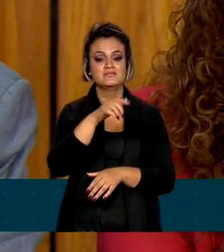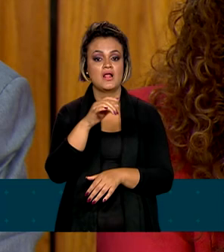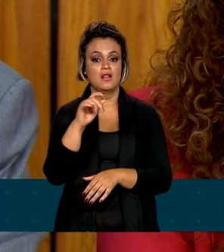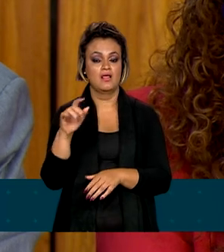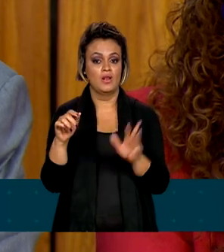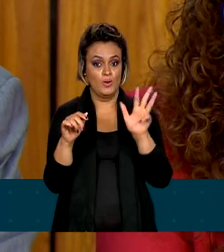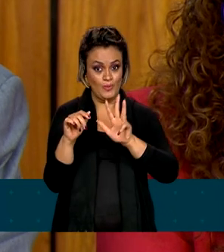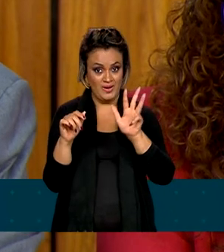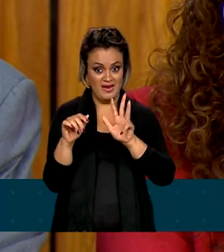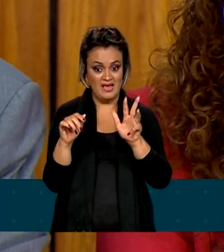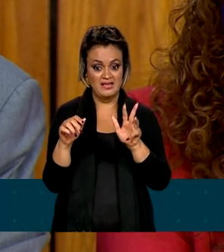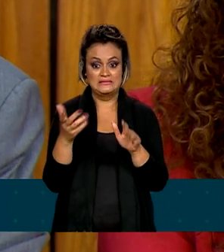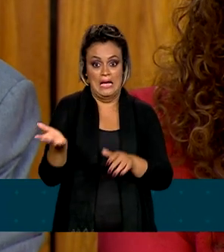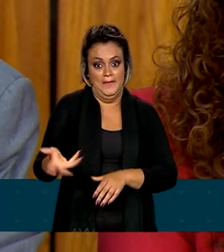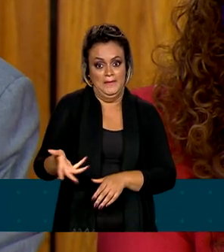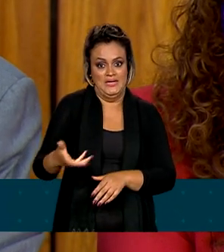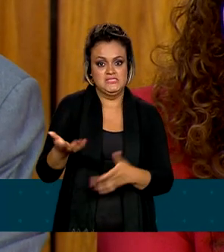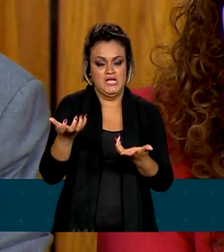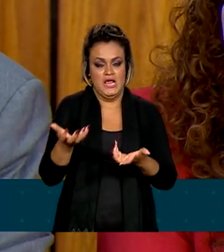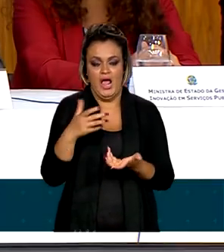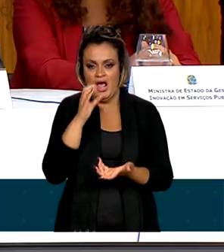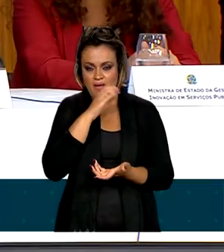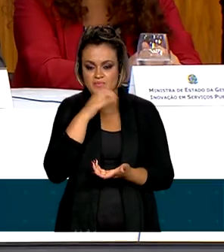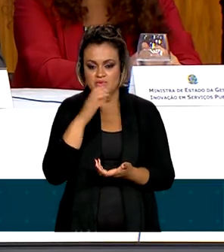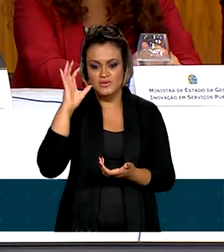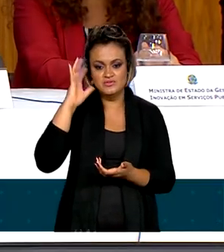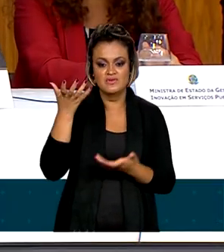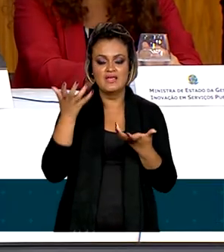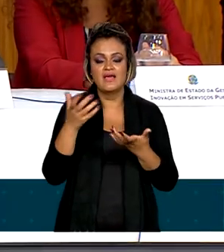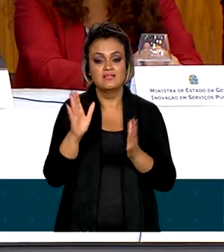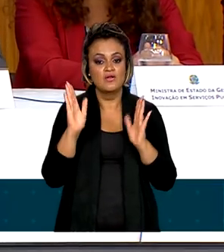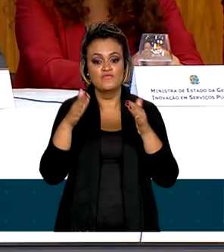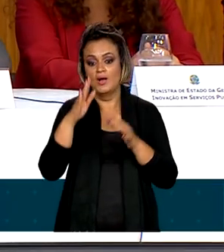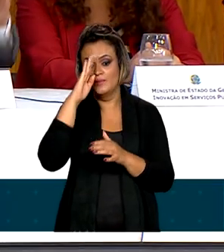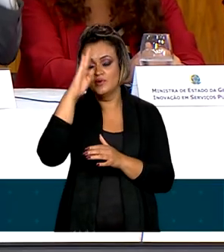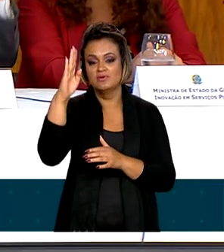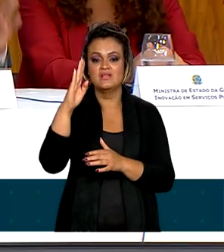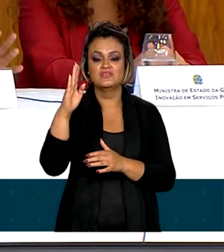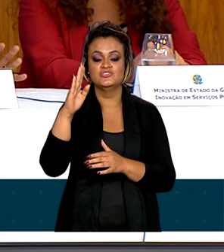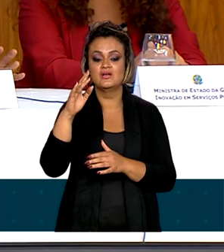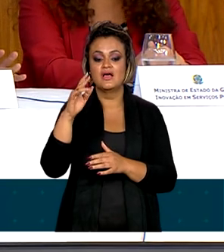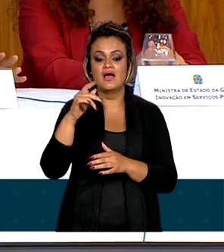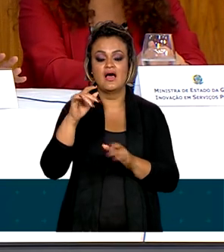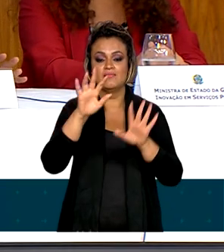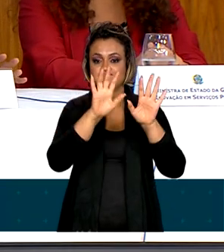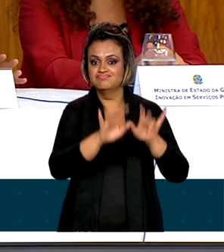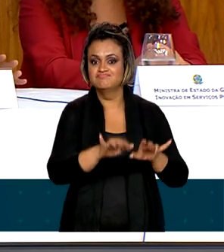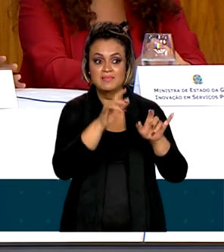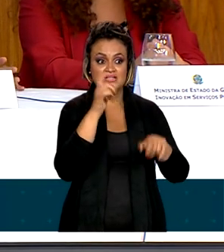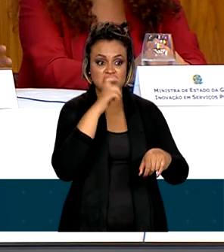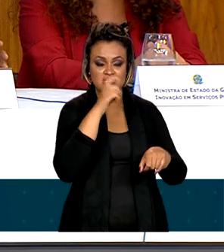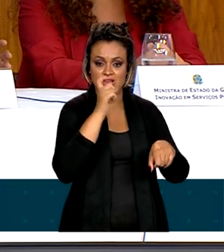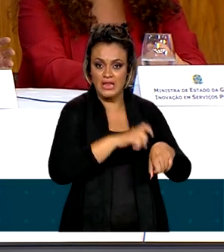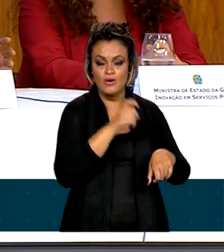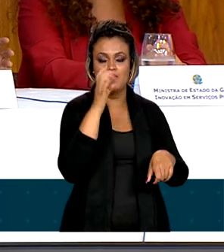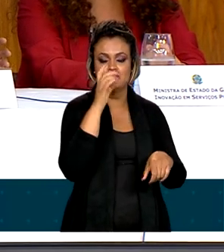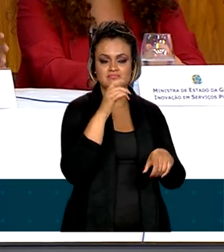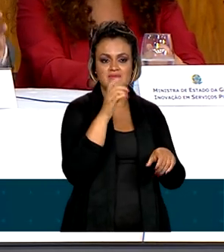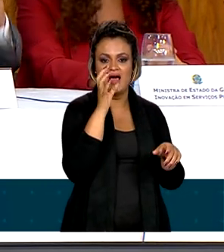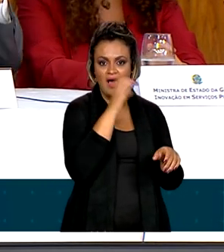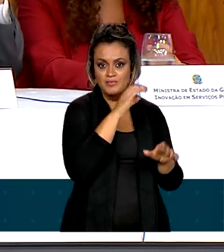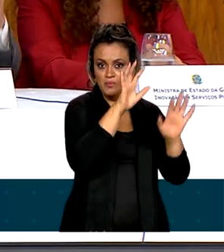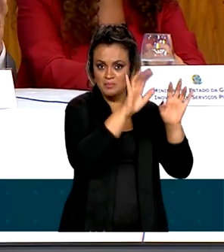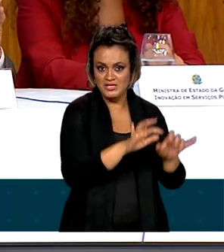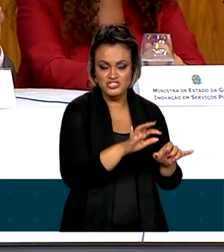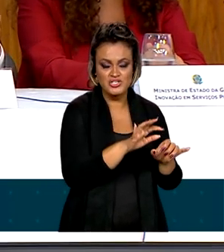presidente Lula, como está com muita pressa, ele quer dar prioridade a quem já começar a preencher primeiro. Então, aqueles nós